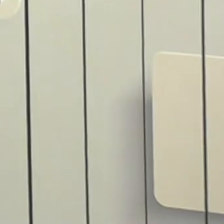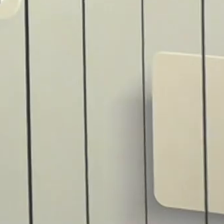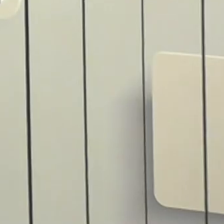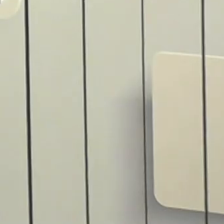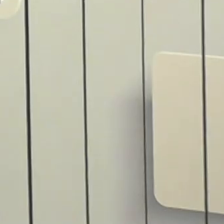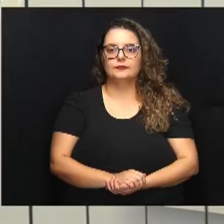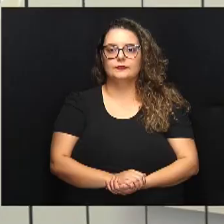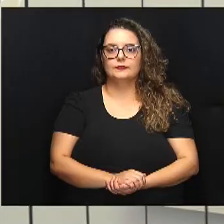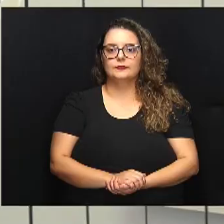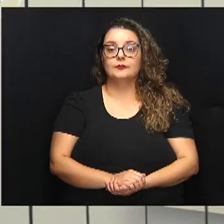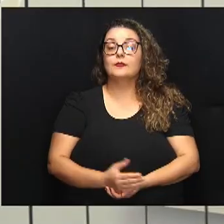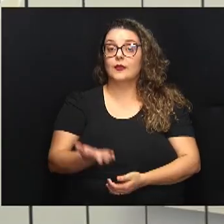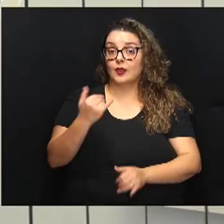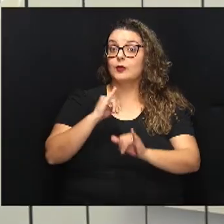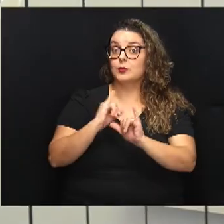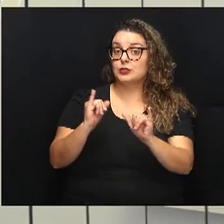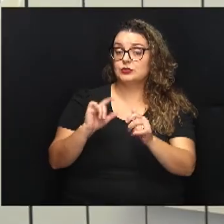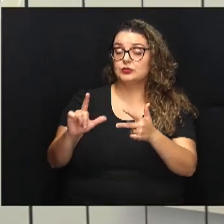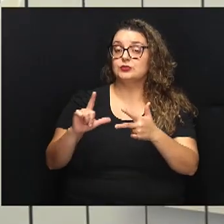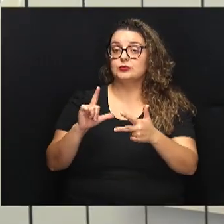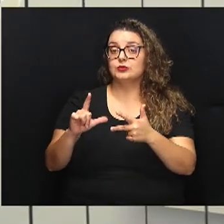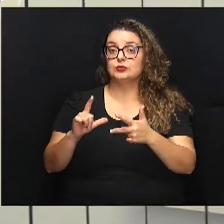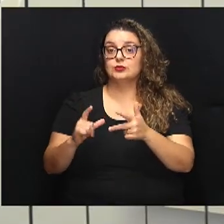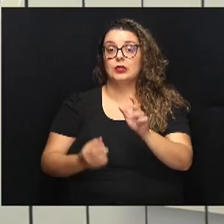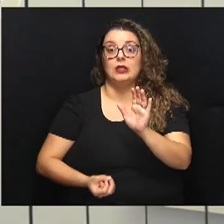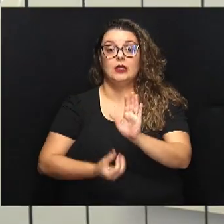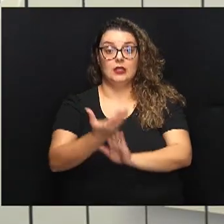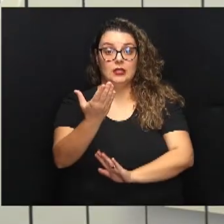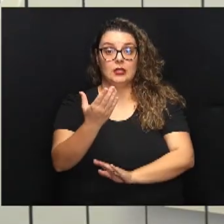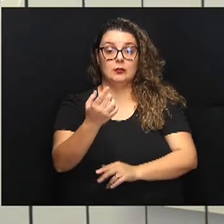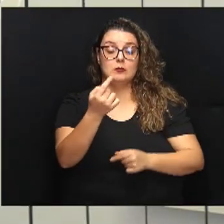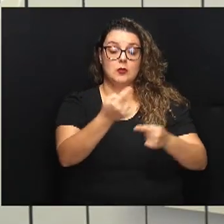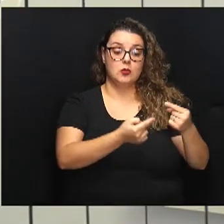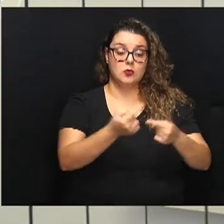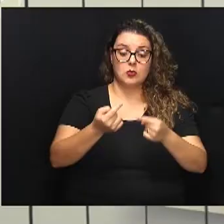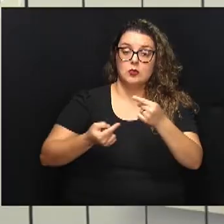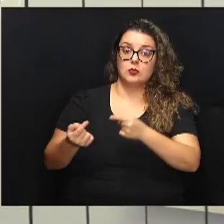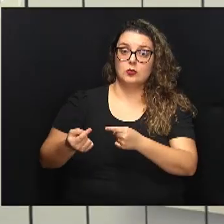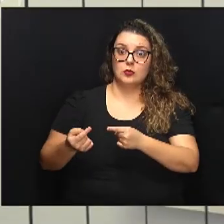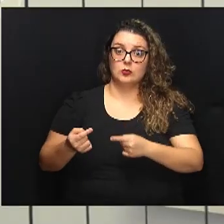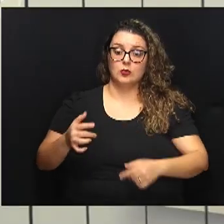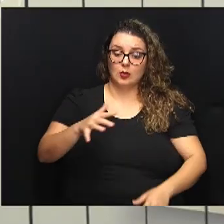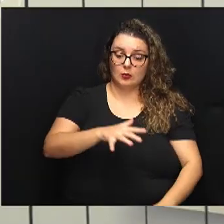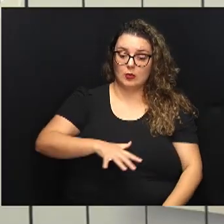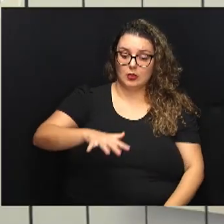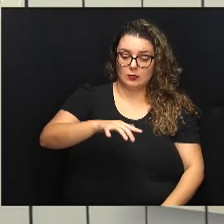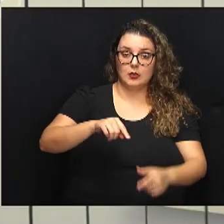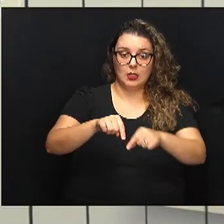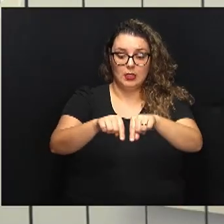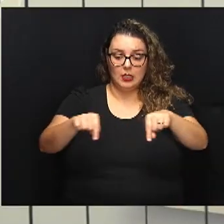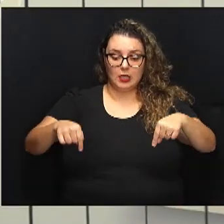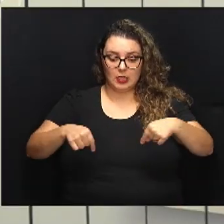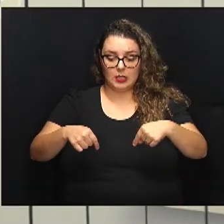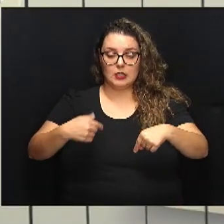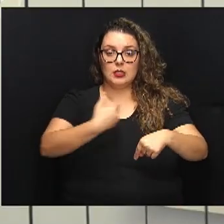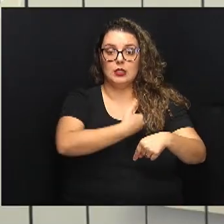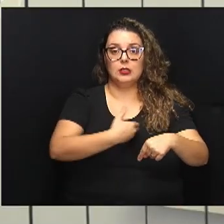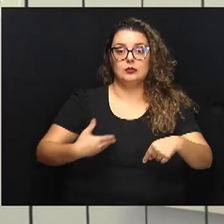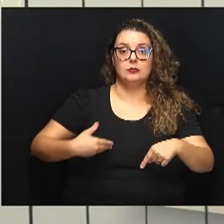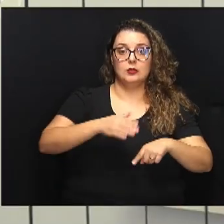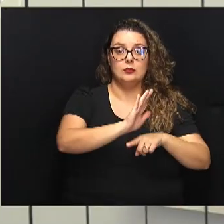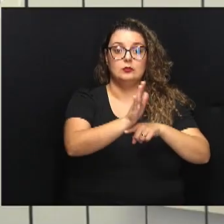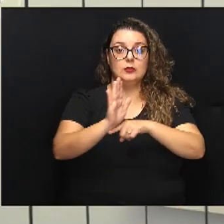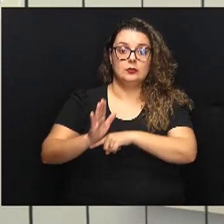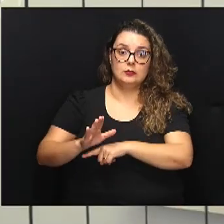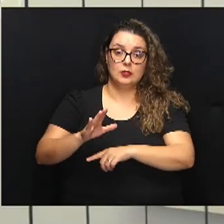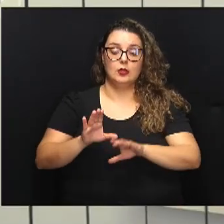Vamos com as notícias do Legislativo, criada para discutir o cenário das salas públicas de cinema em Campinas.